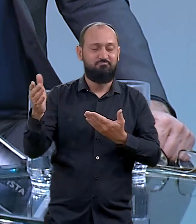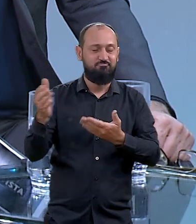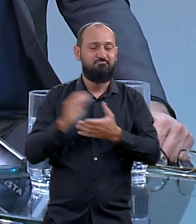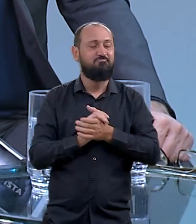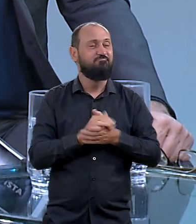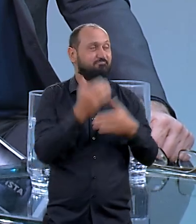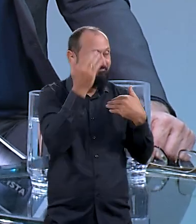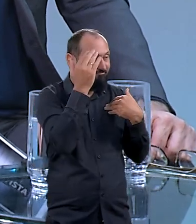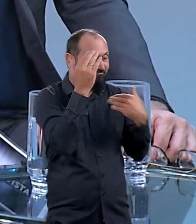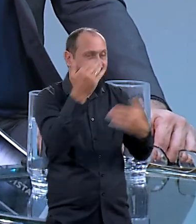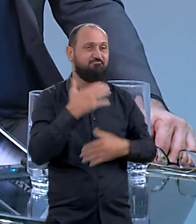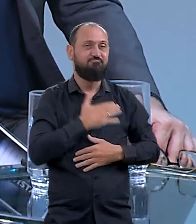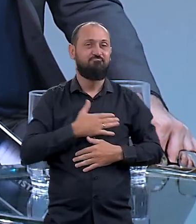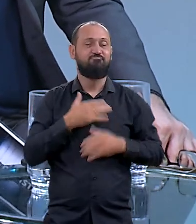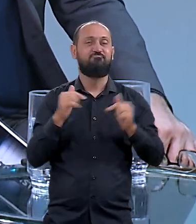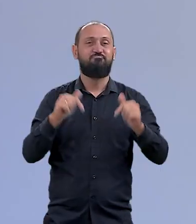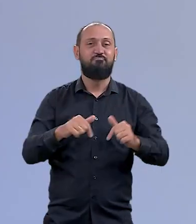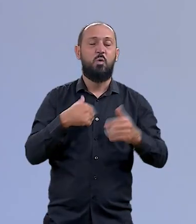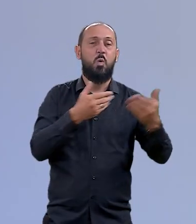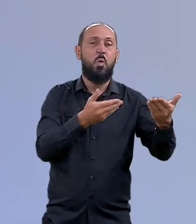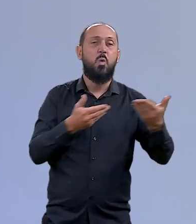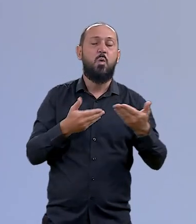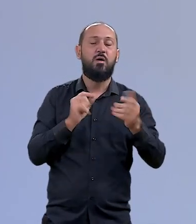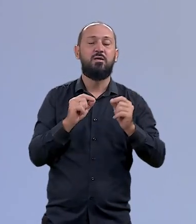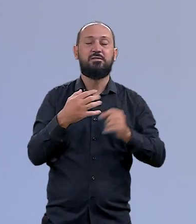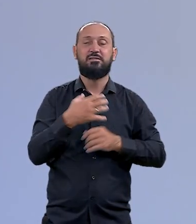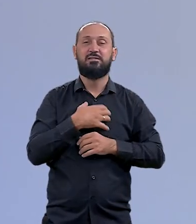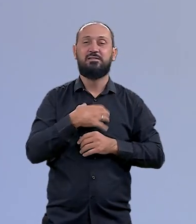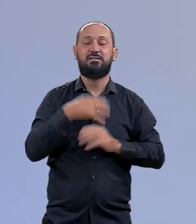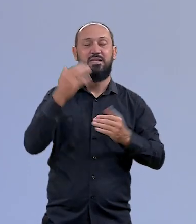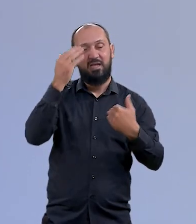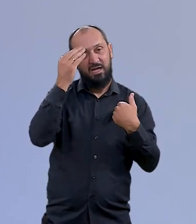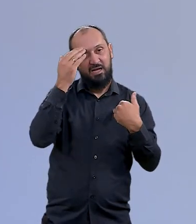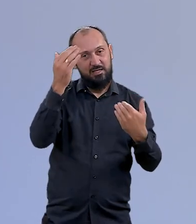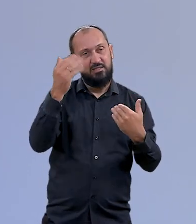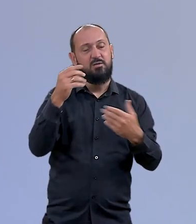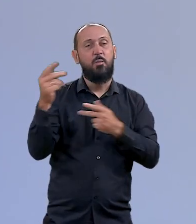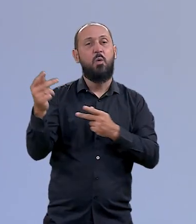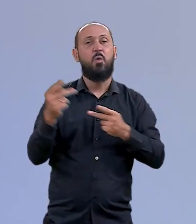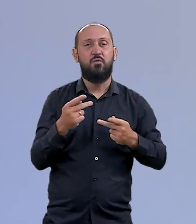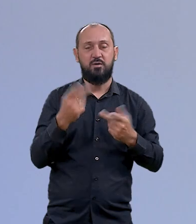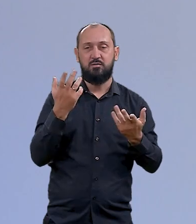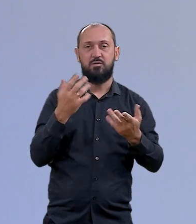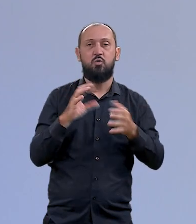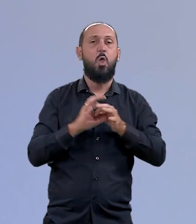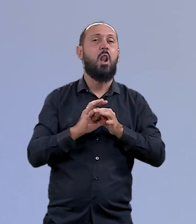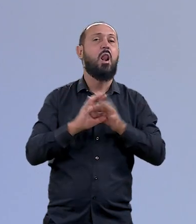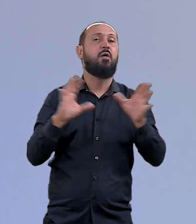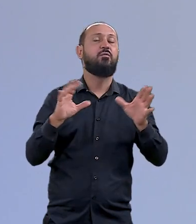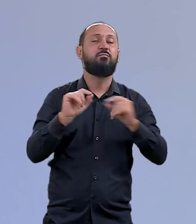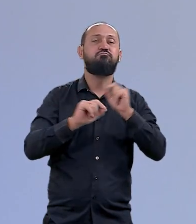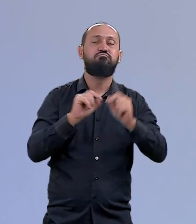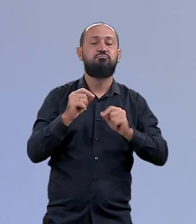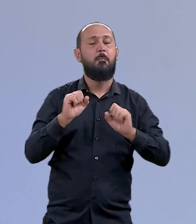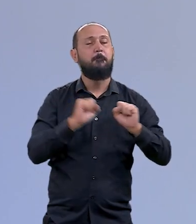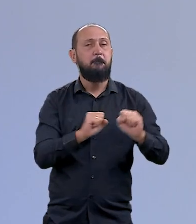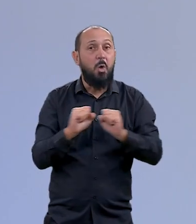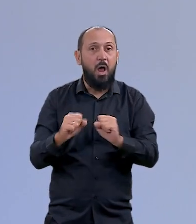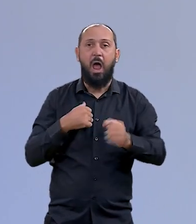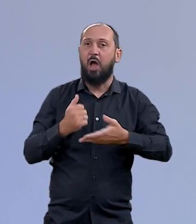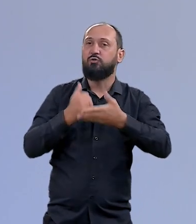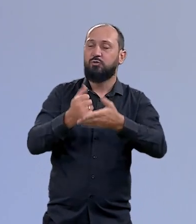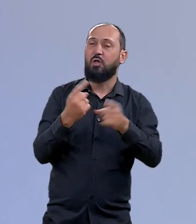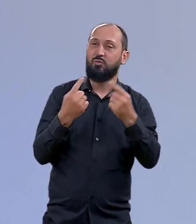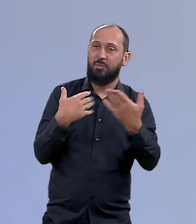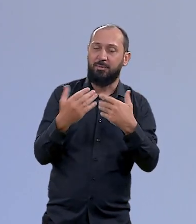Seja muito bem-vindo, doutor Valeriano Fontoura. Muito obrigado, é um prazer estar aqui, o convite. Fiquei muito agradecido pelo convite de vocês e